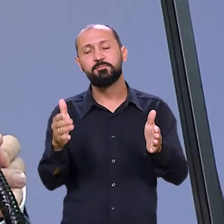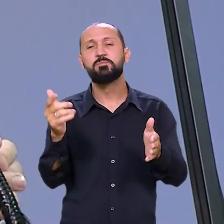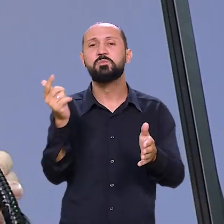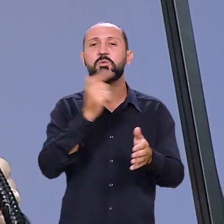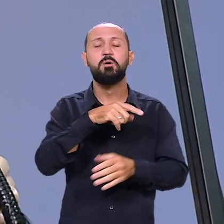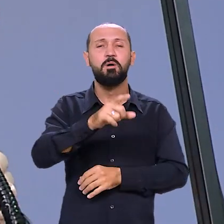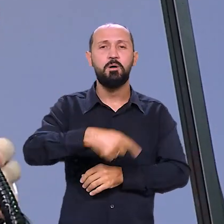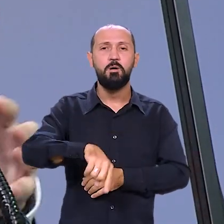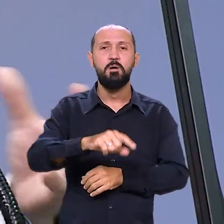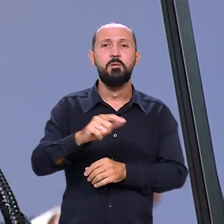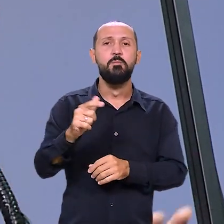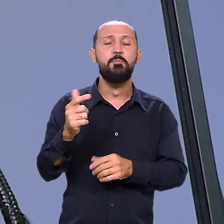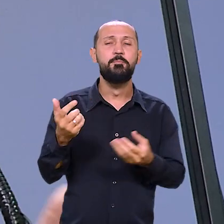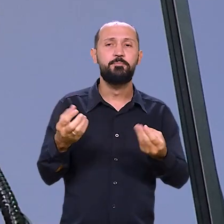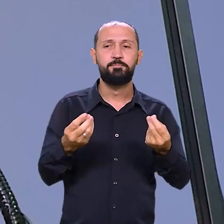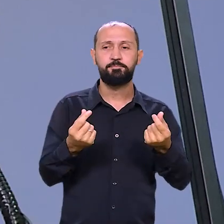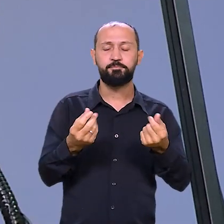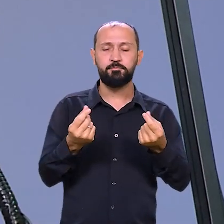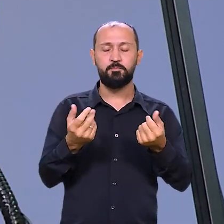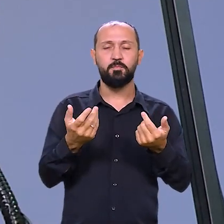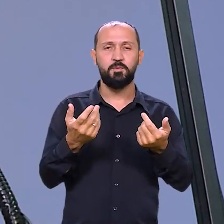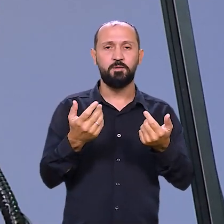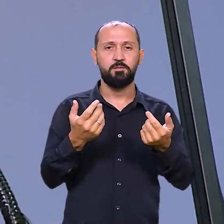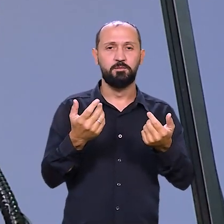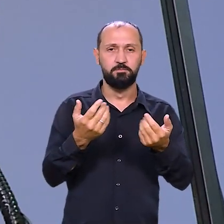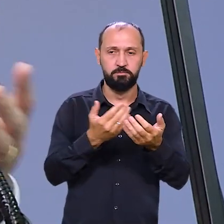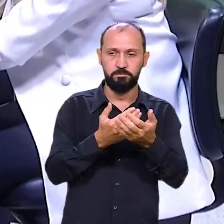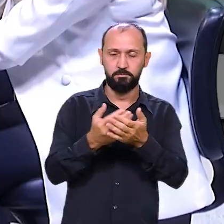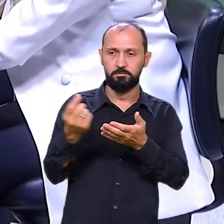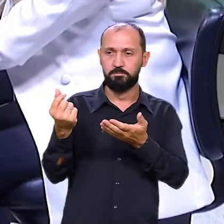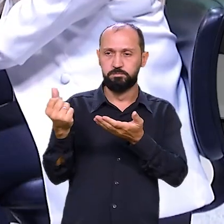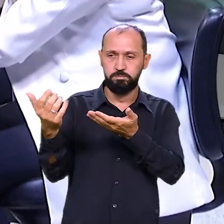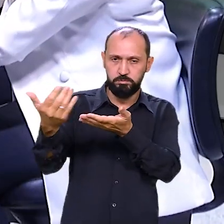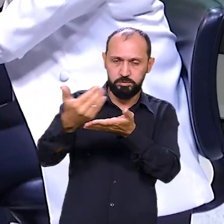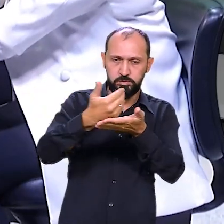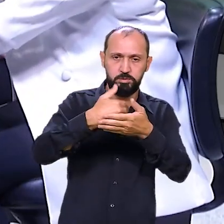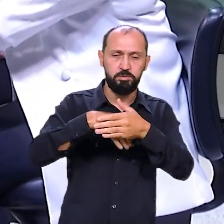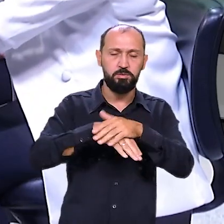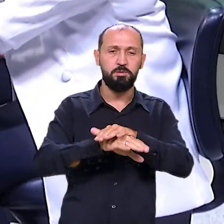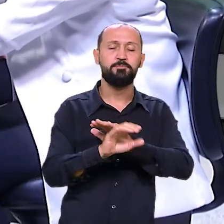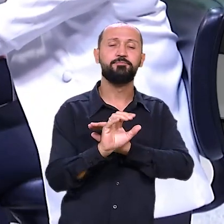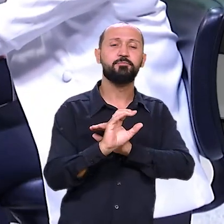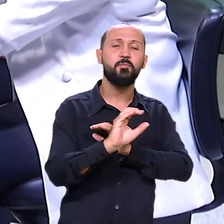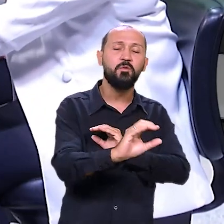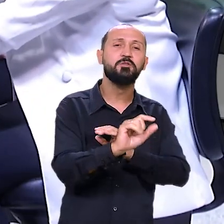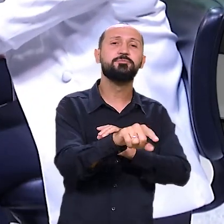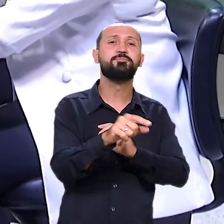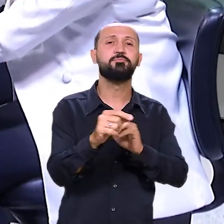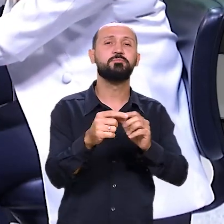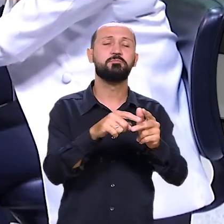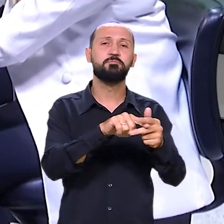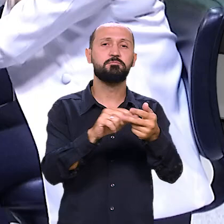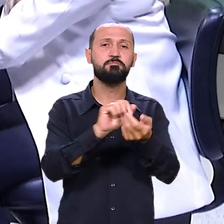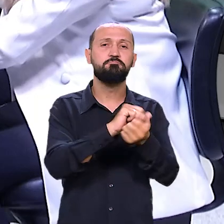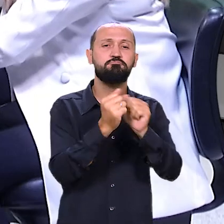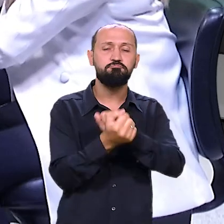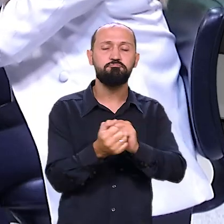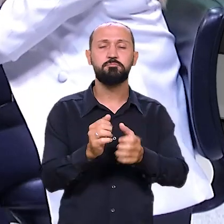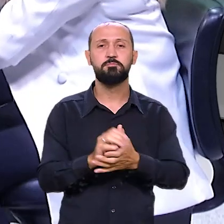para os produtores poderem se capitalizar e investir mais. E como